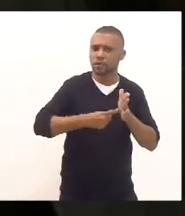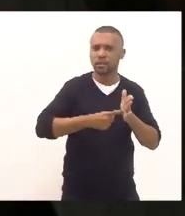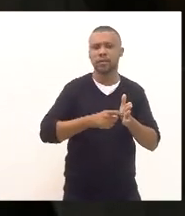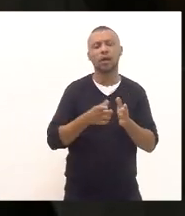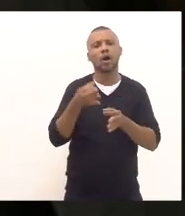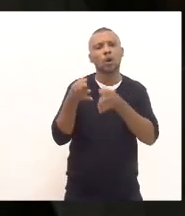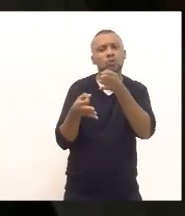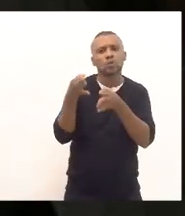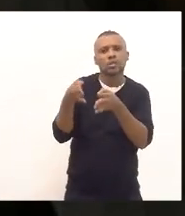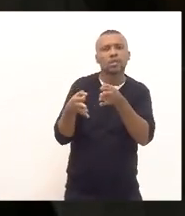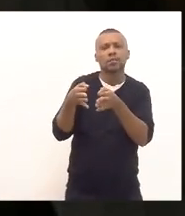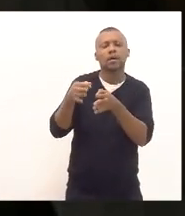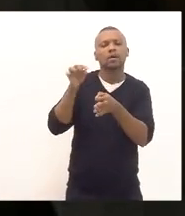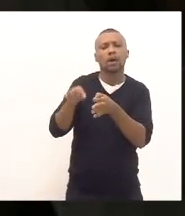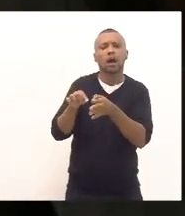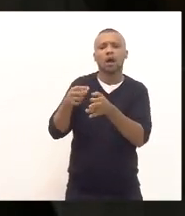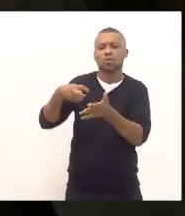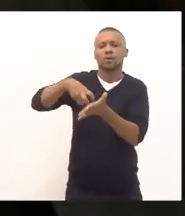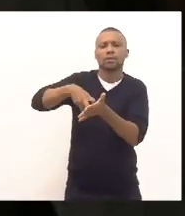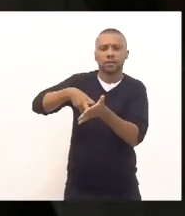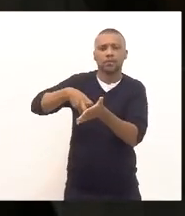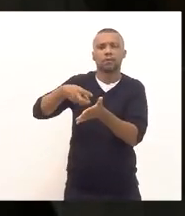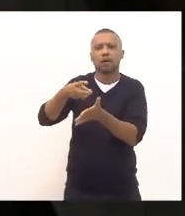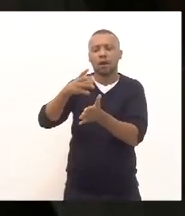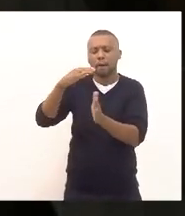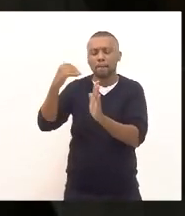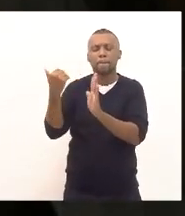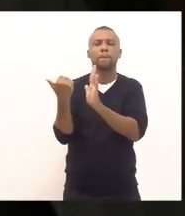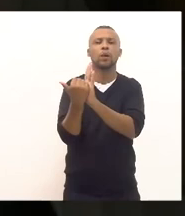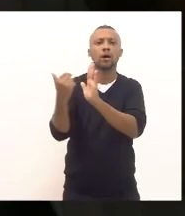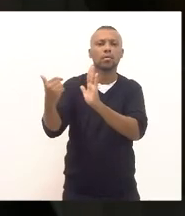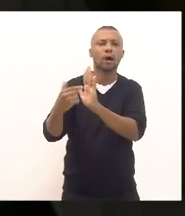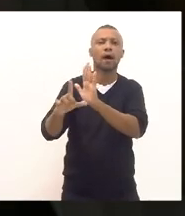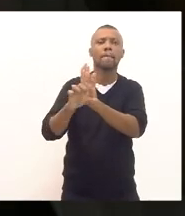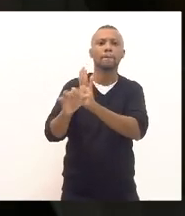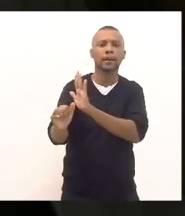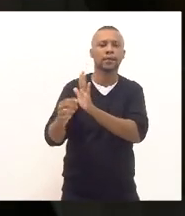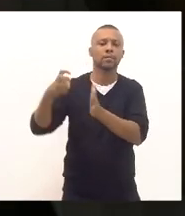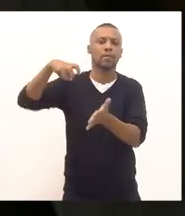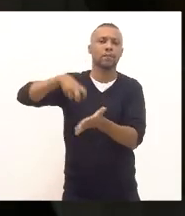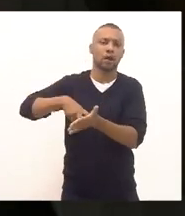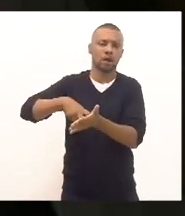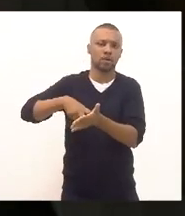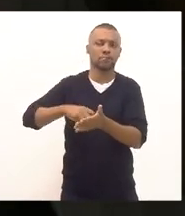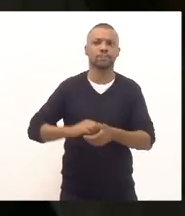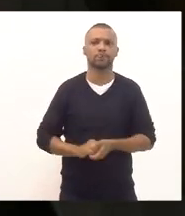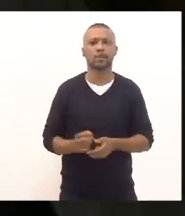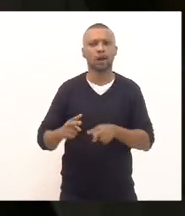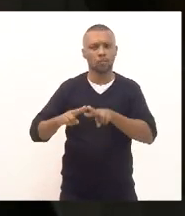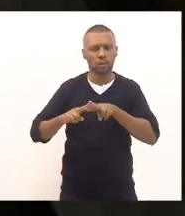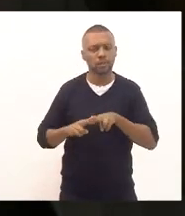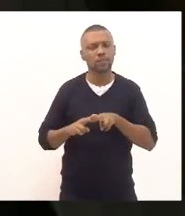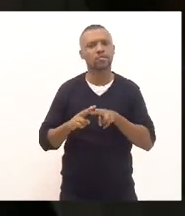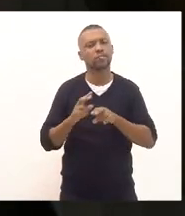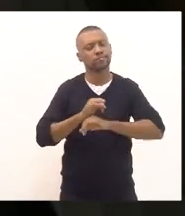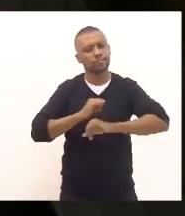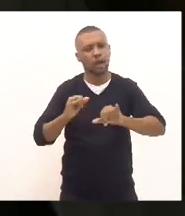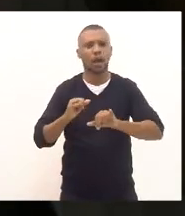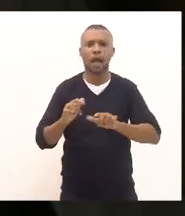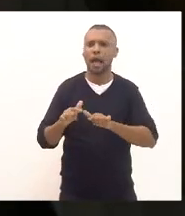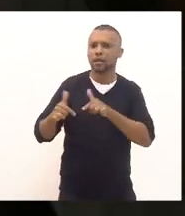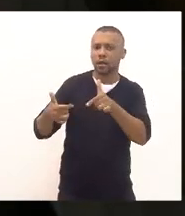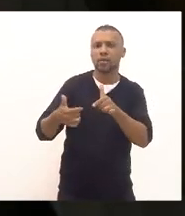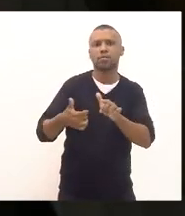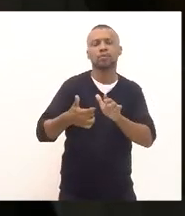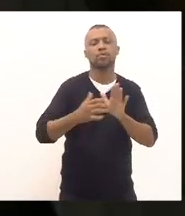Justiça julga e Os Condenados pug a sua pena na forma da lei do Rigor da Lei por isso está com aqui em si